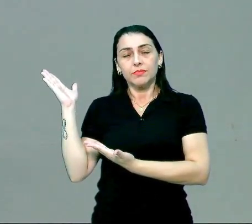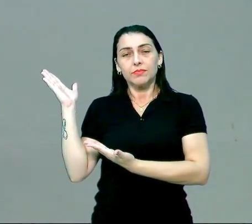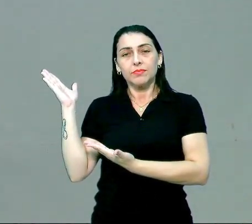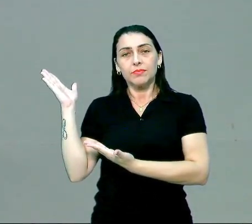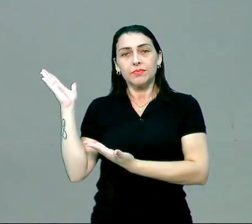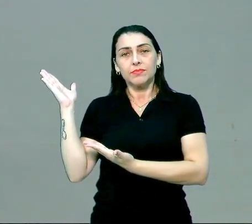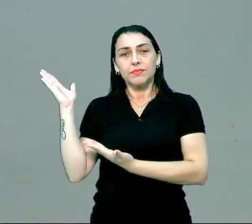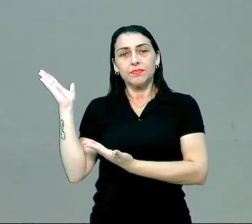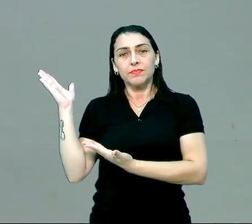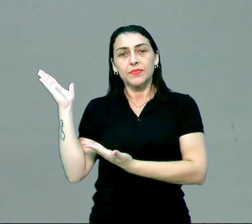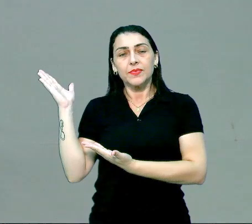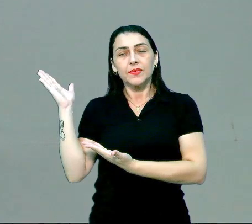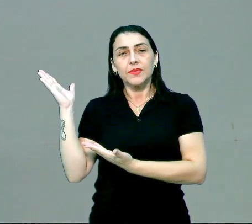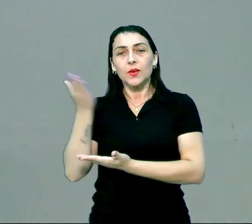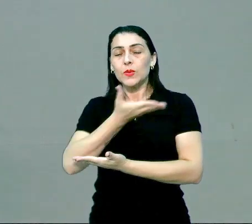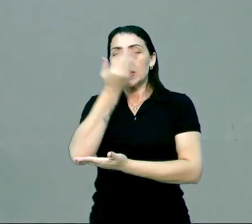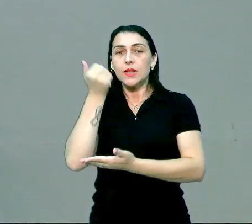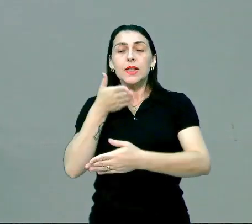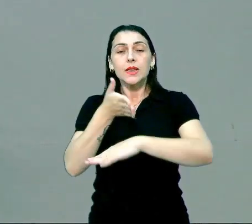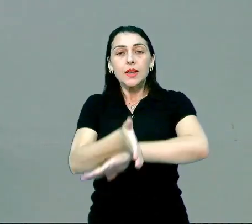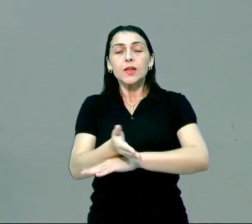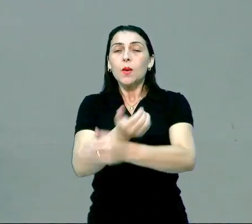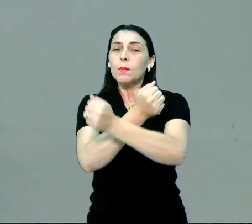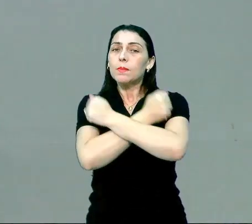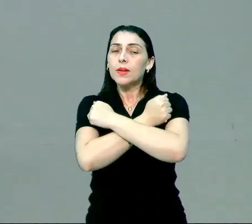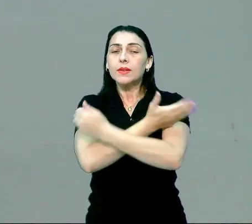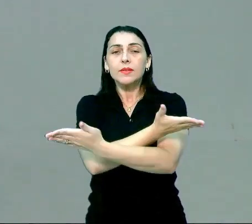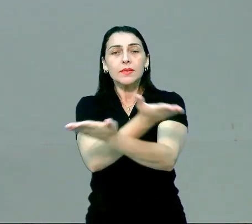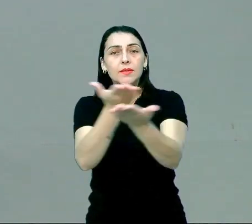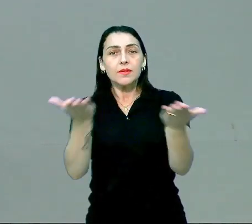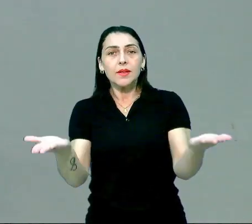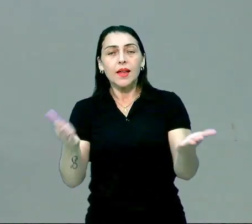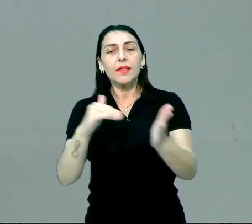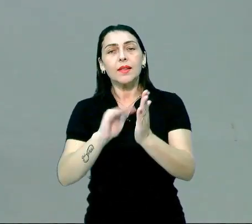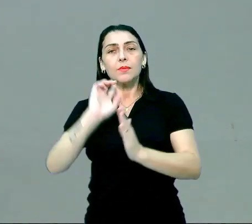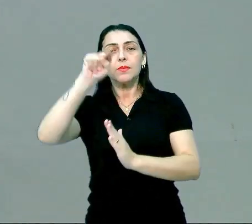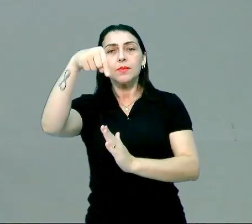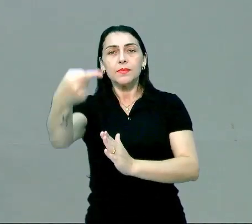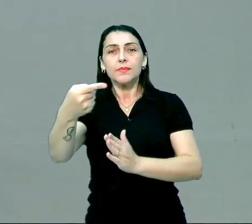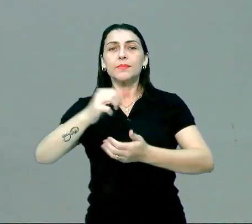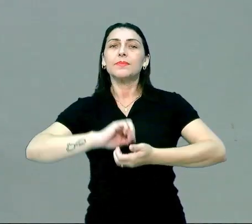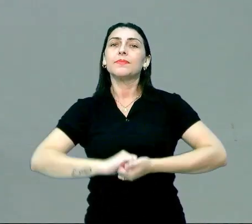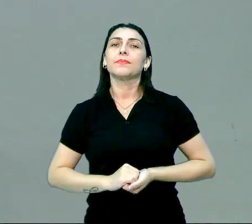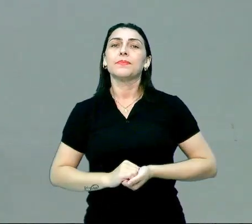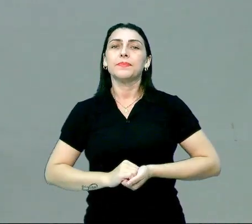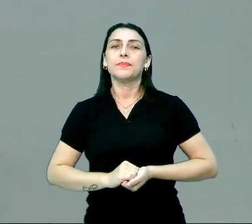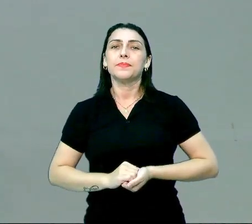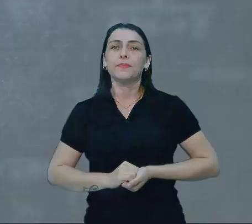meu lado. Não deixe de acessar. Um abraço a todos vocês e até a próxima.